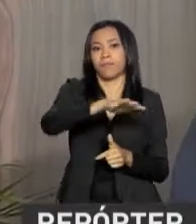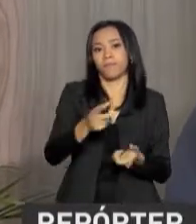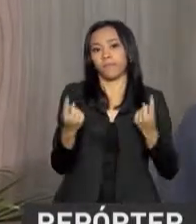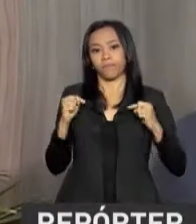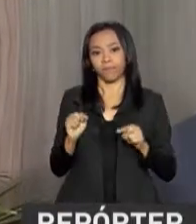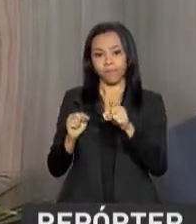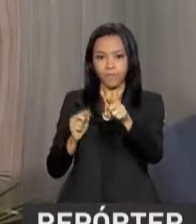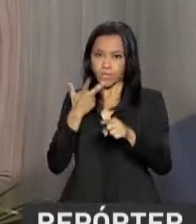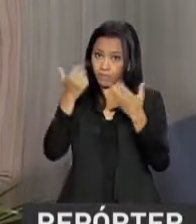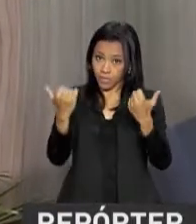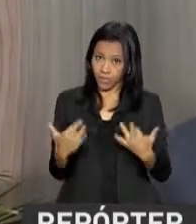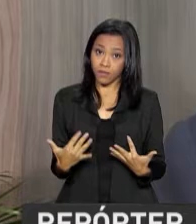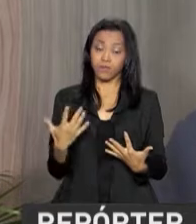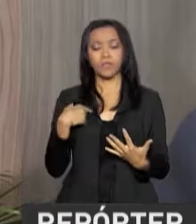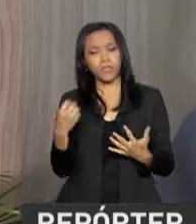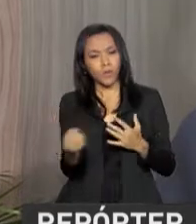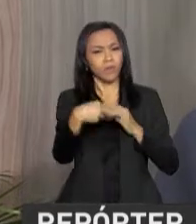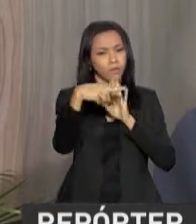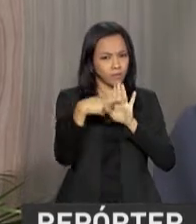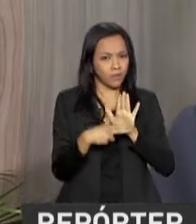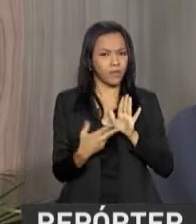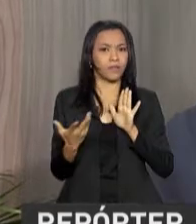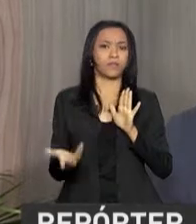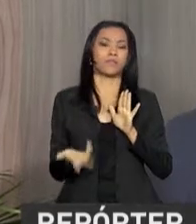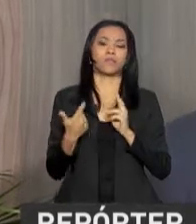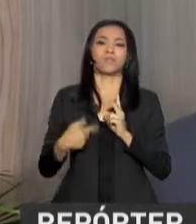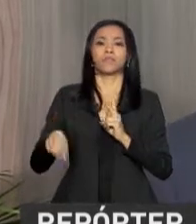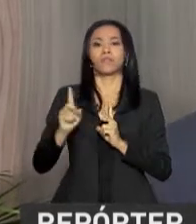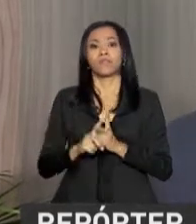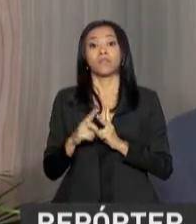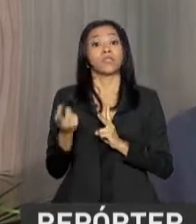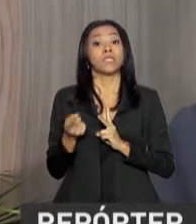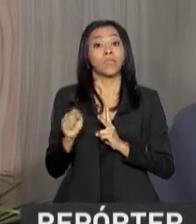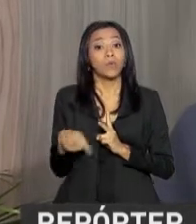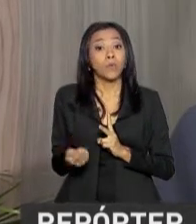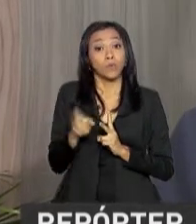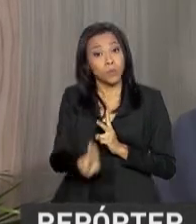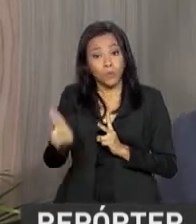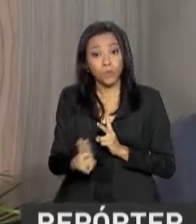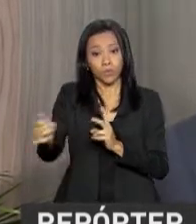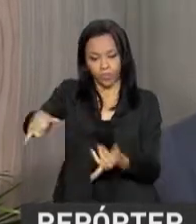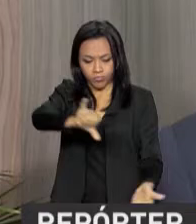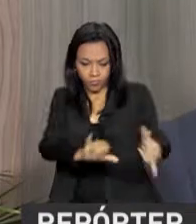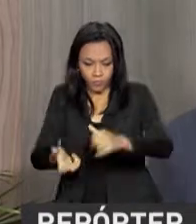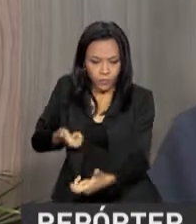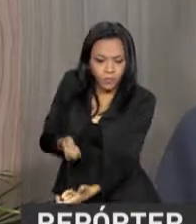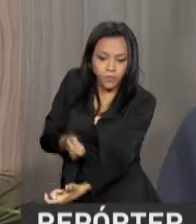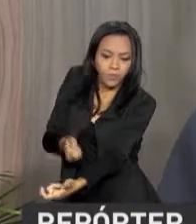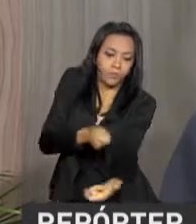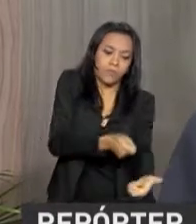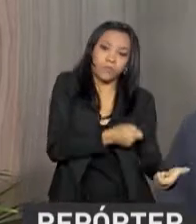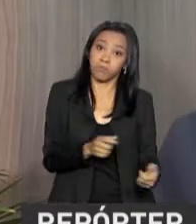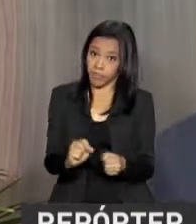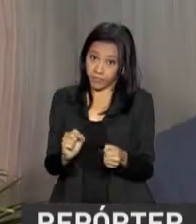né e que vai desde novas regras a aaa ao licenciamento de uso de produtos agroquímicos para poder fazer as